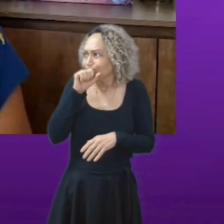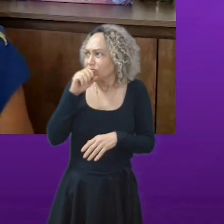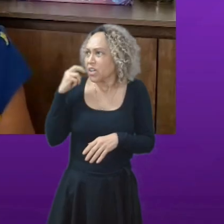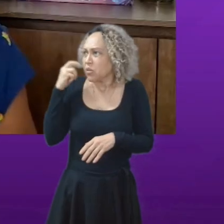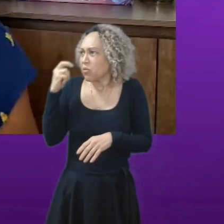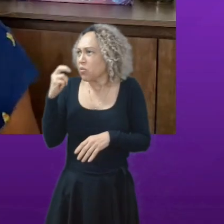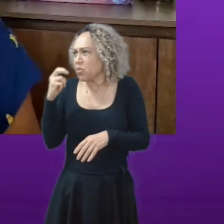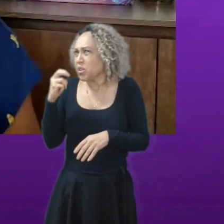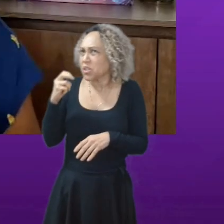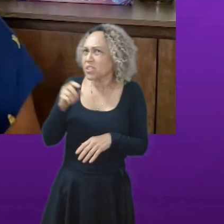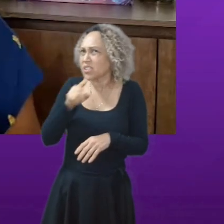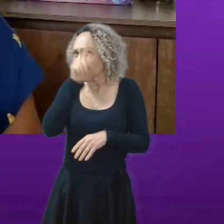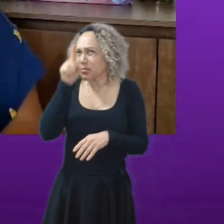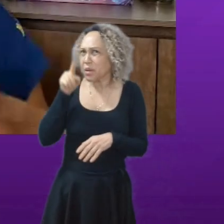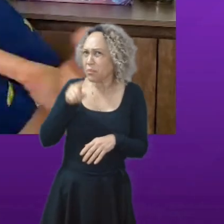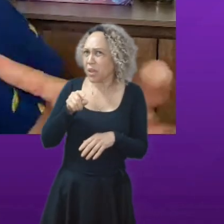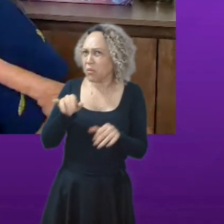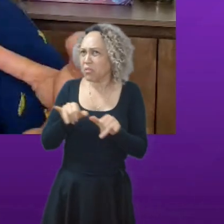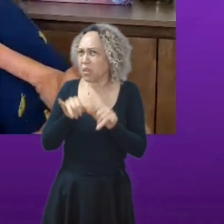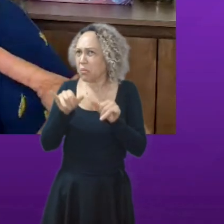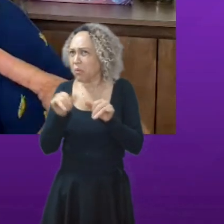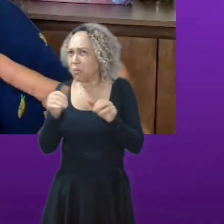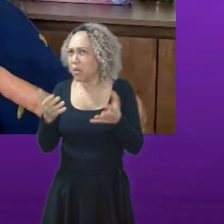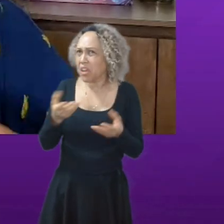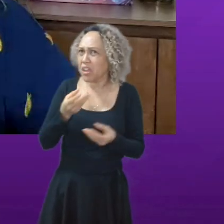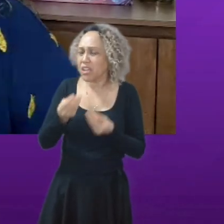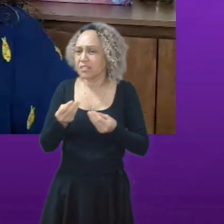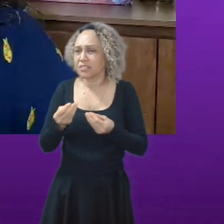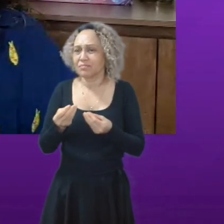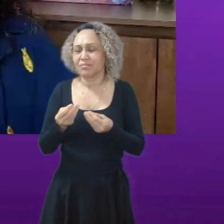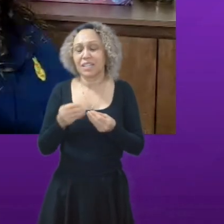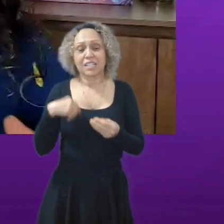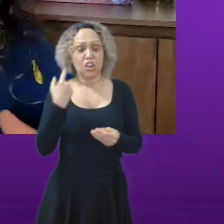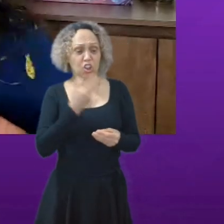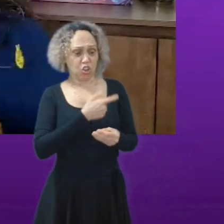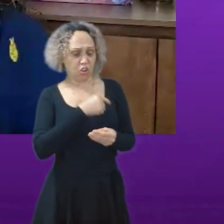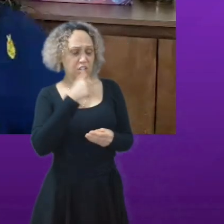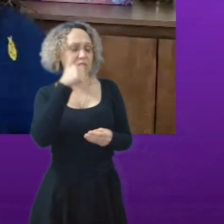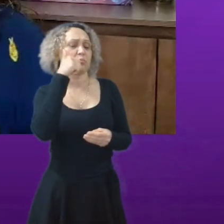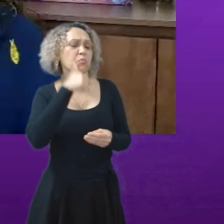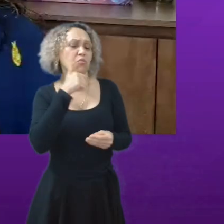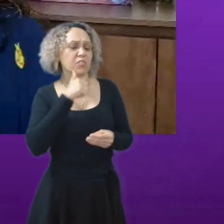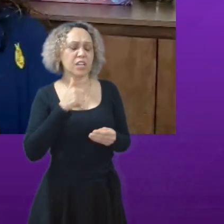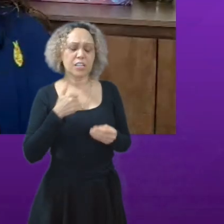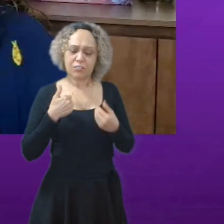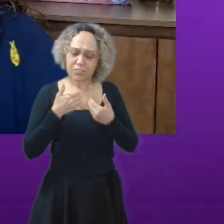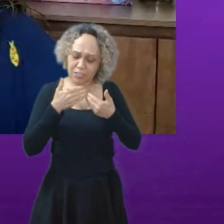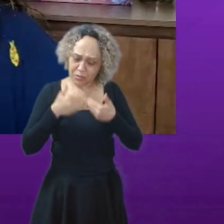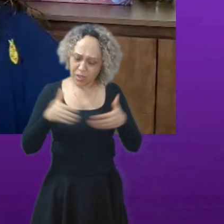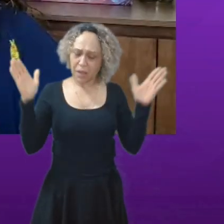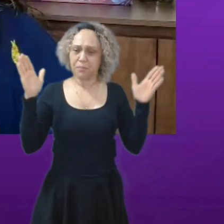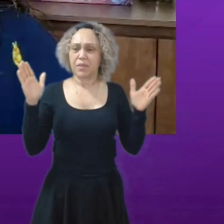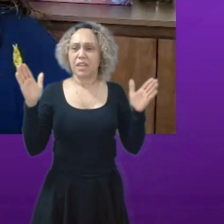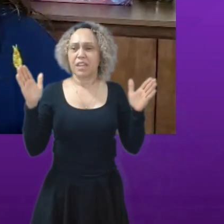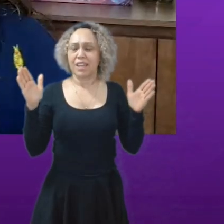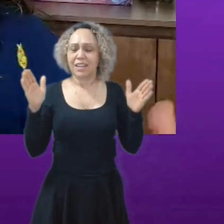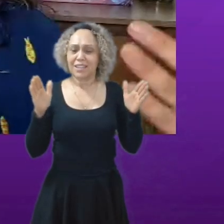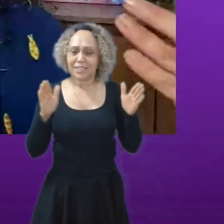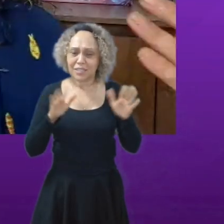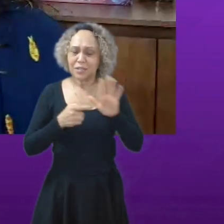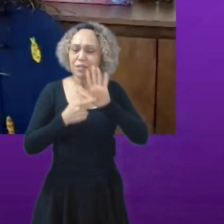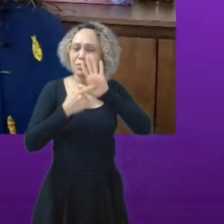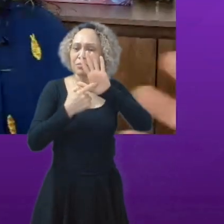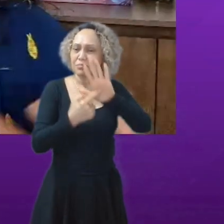é uma bobeira? E enquanto mulher, a gente está aberta, né, a apresentar outras mulheres especialistas. O Mulheres de